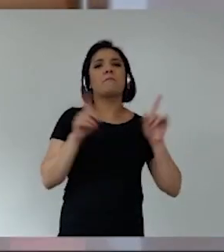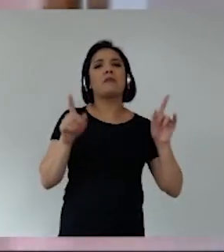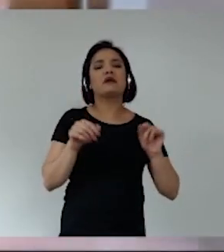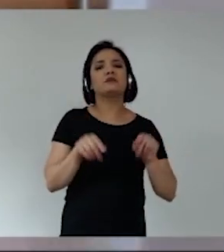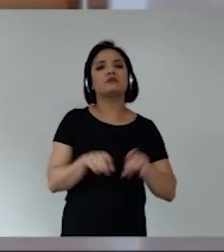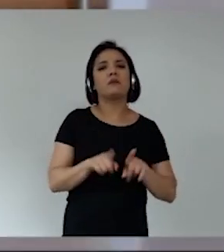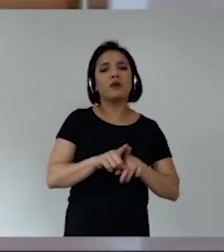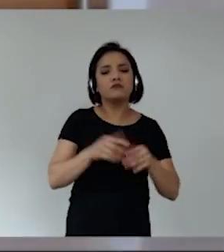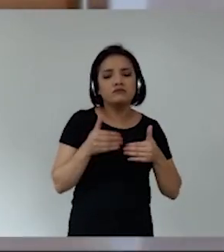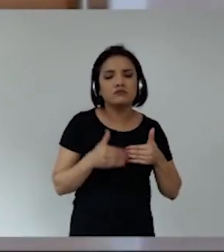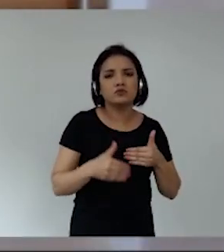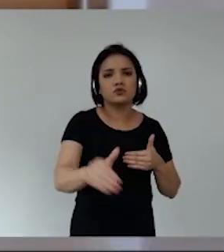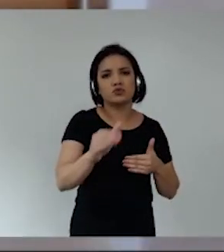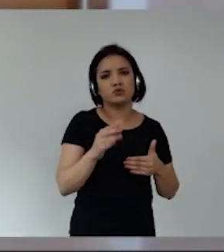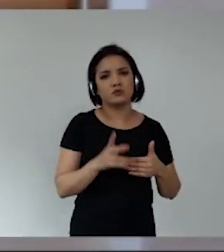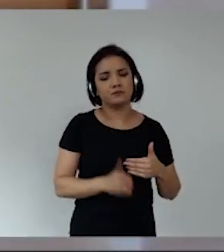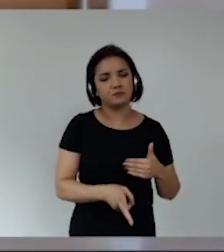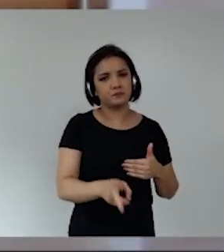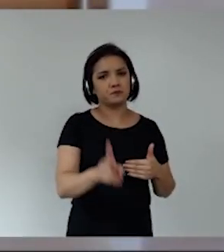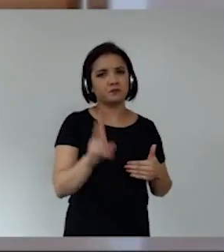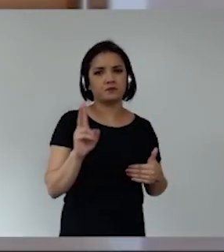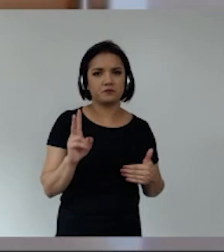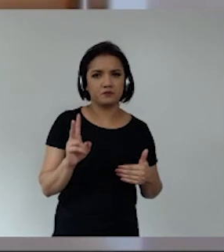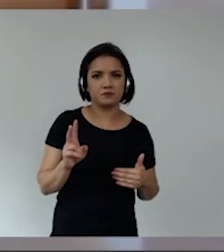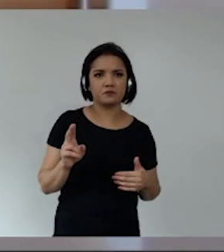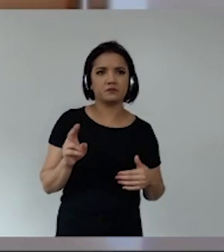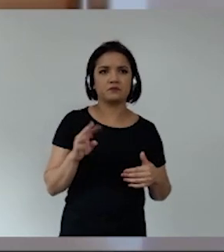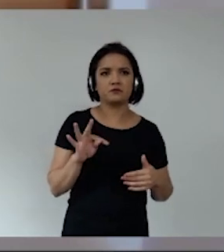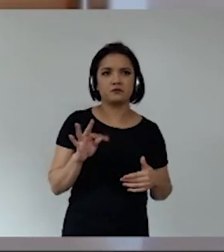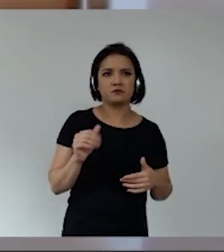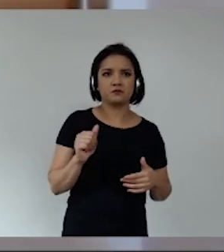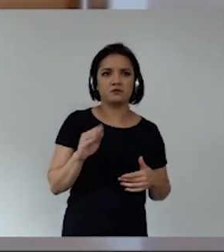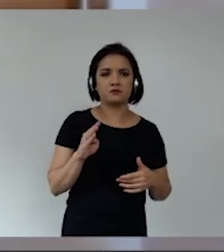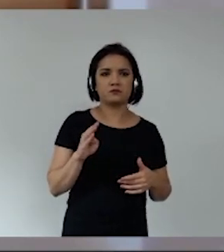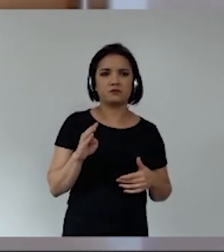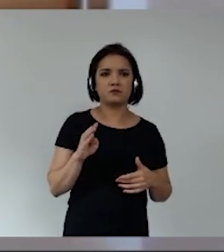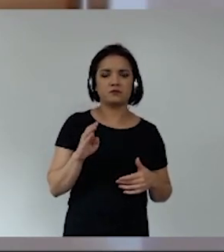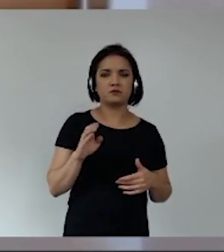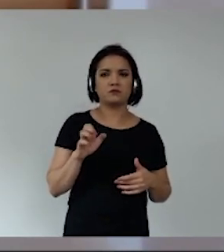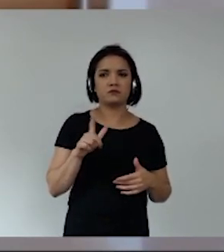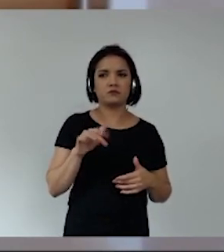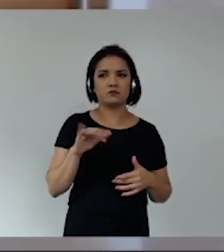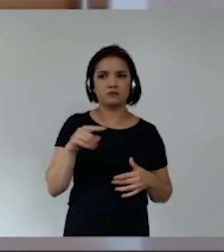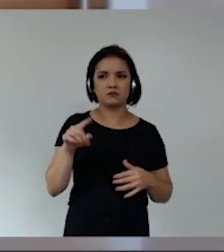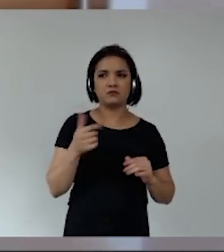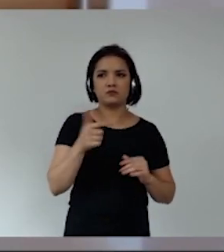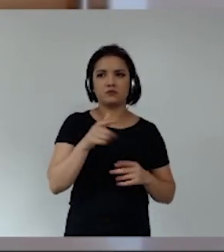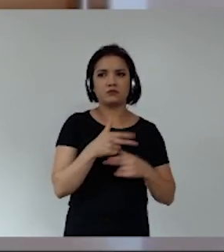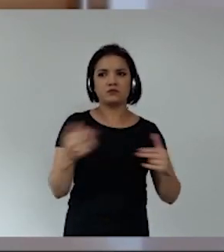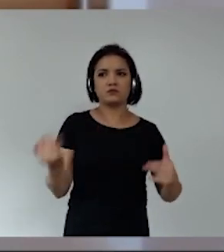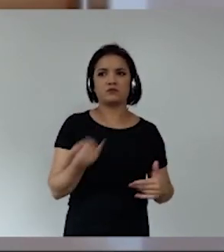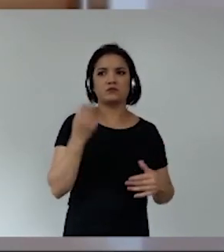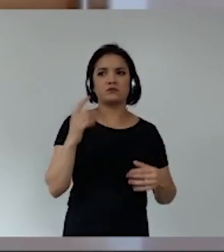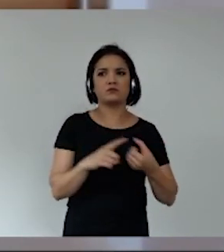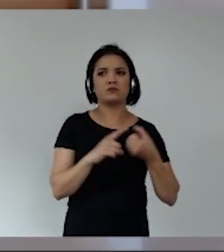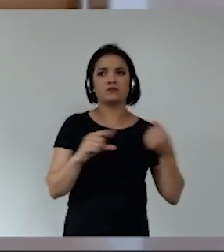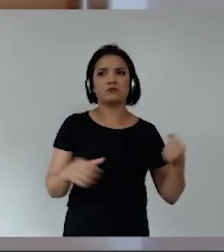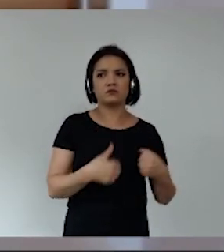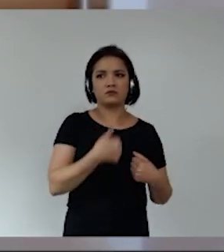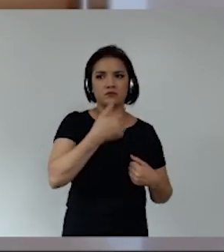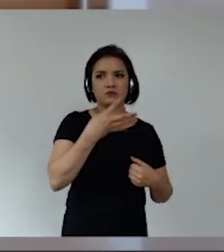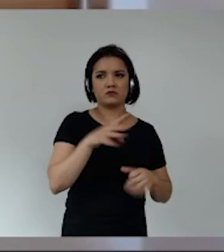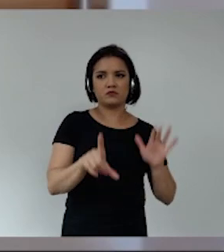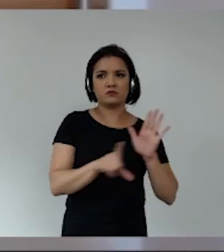e avança no procedimento perante o tabelionato. Um outro detalhe importante, artigo 14 da lei diz que o título